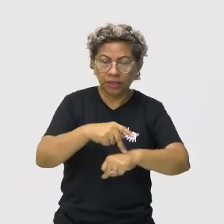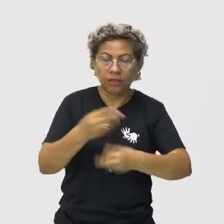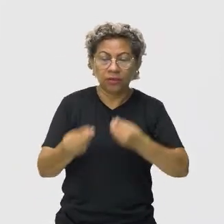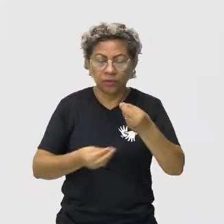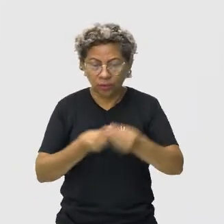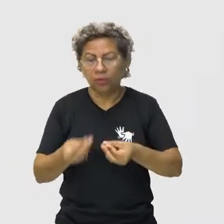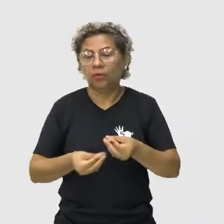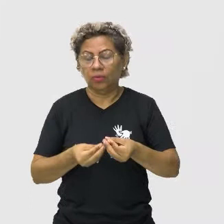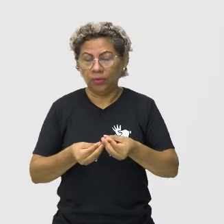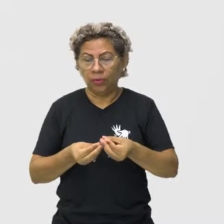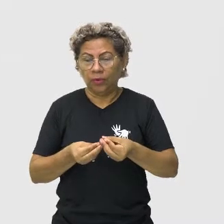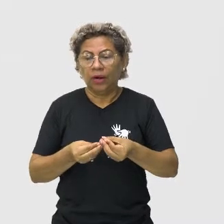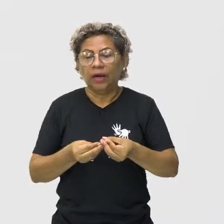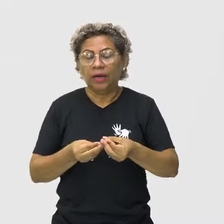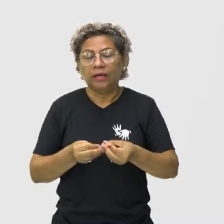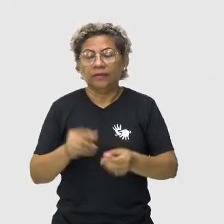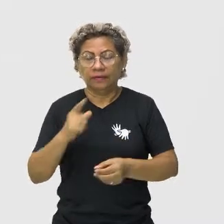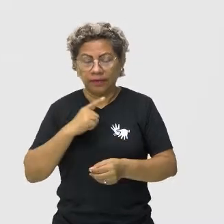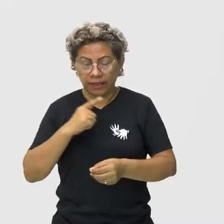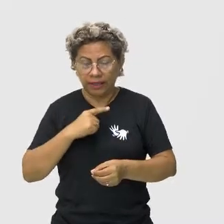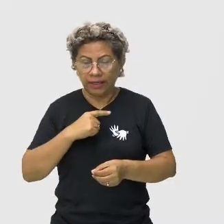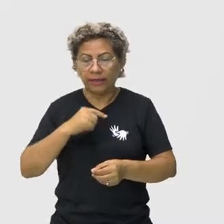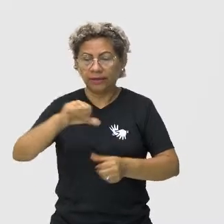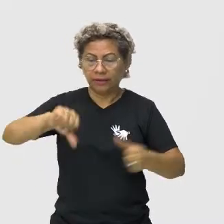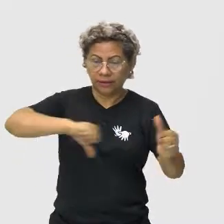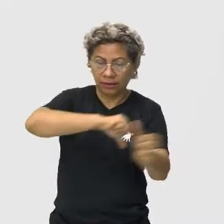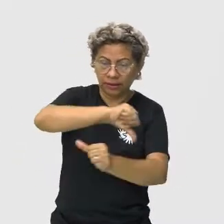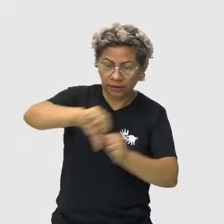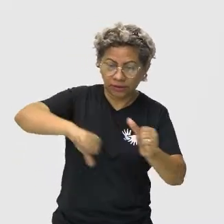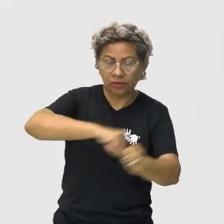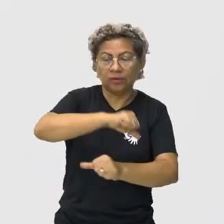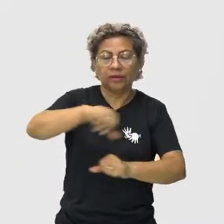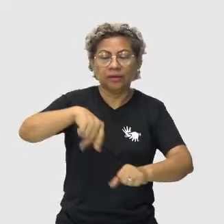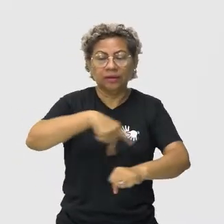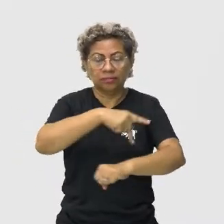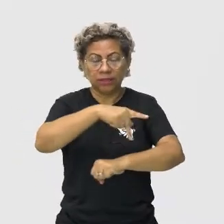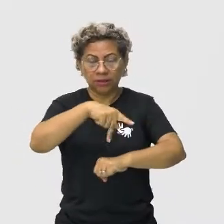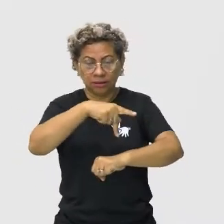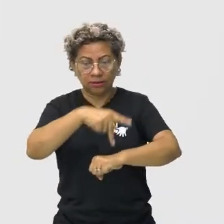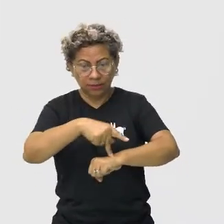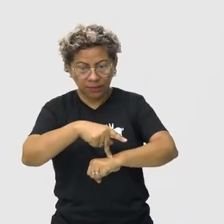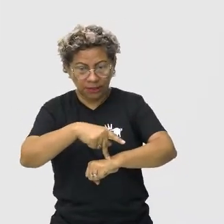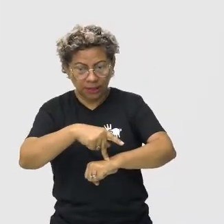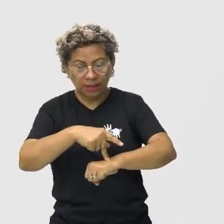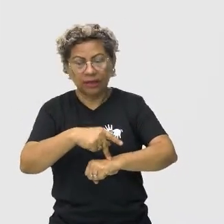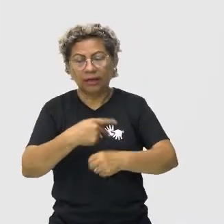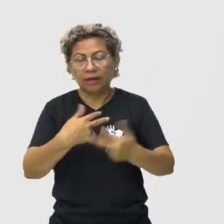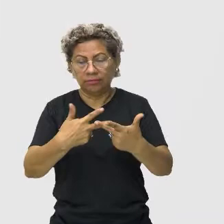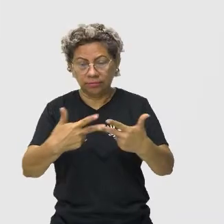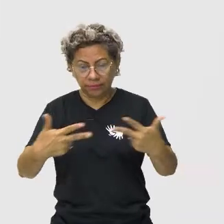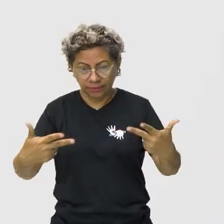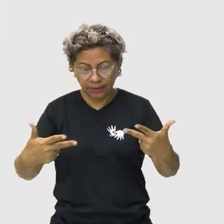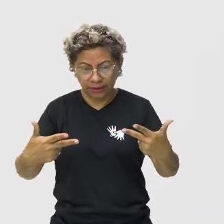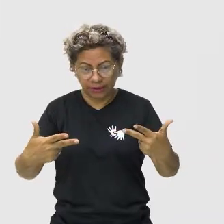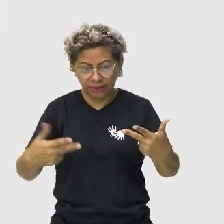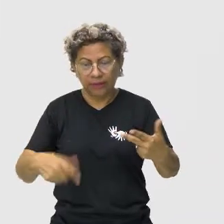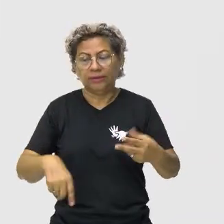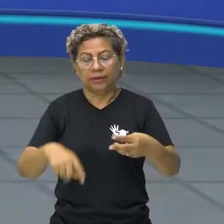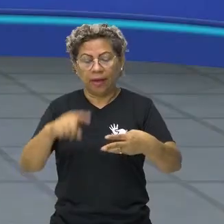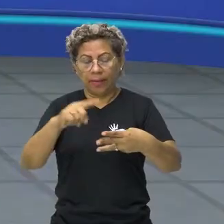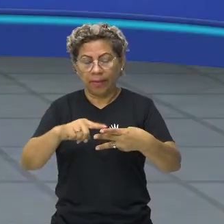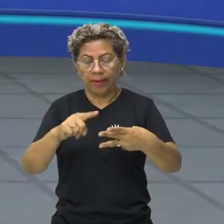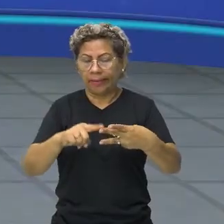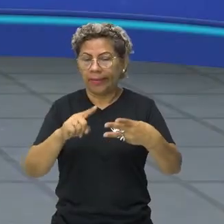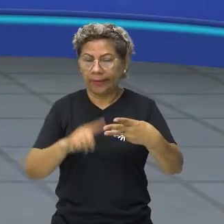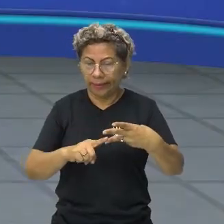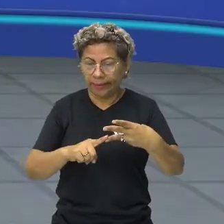mercadorias, tudo inserido tanto no setor primário quanto no setor secundário e também no setor terciário,